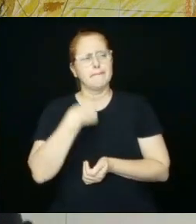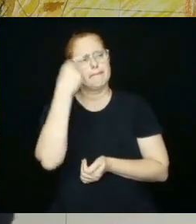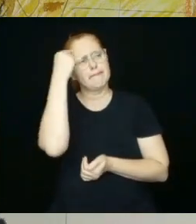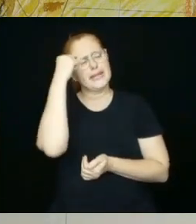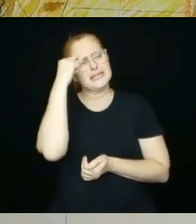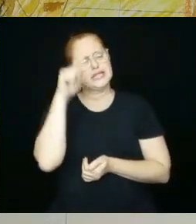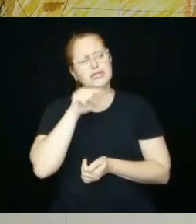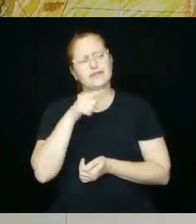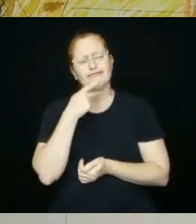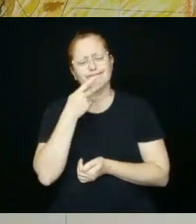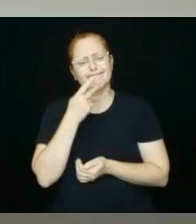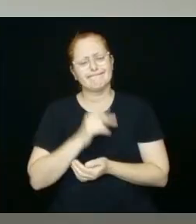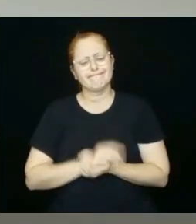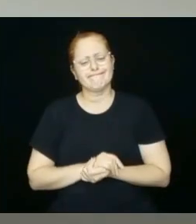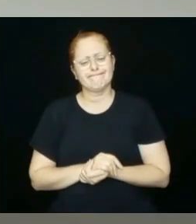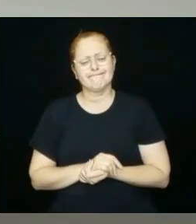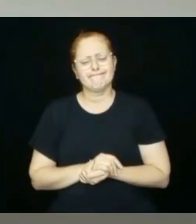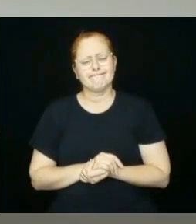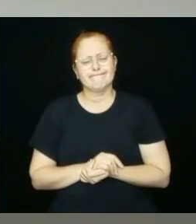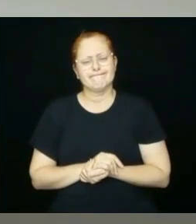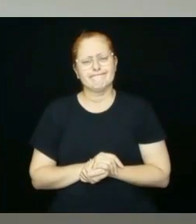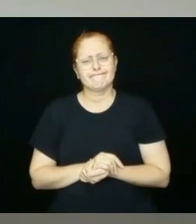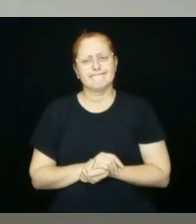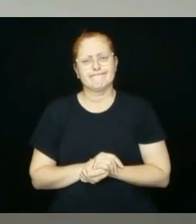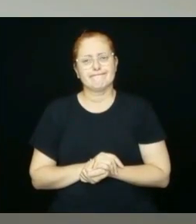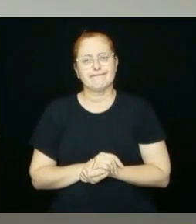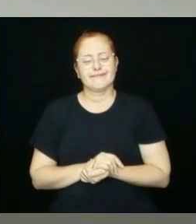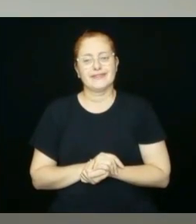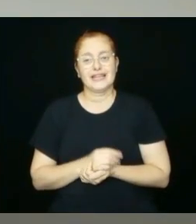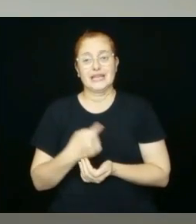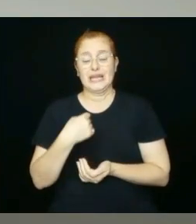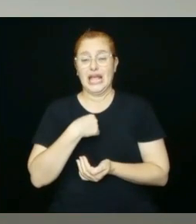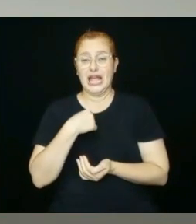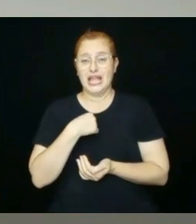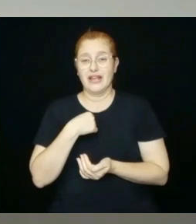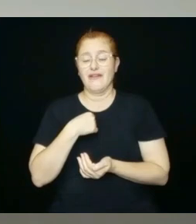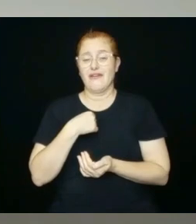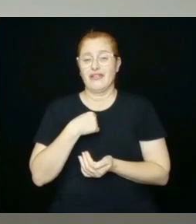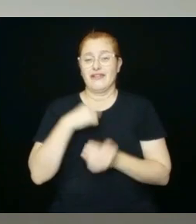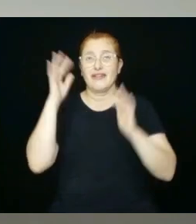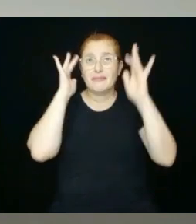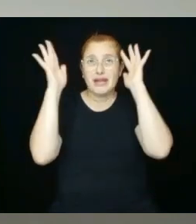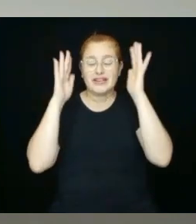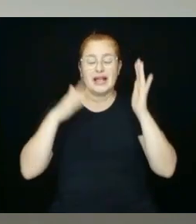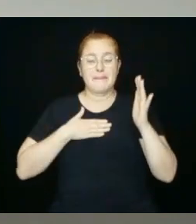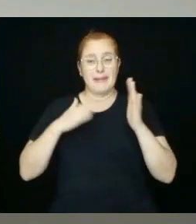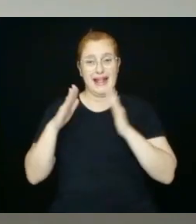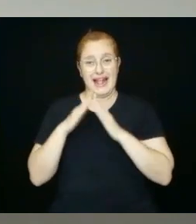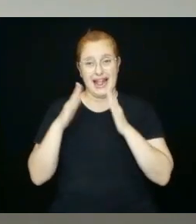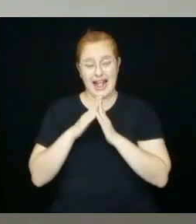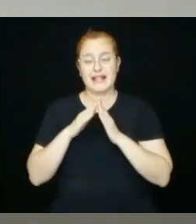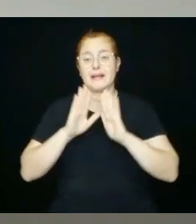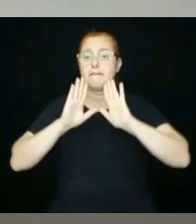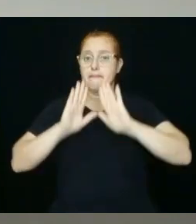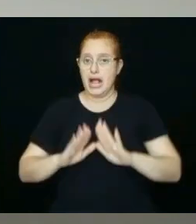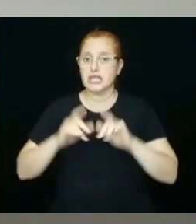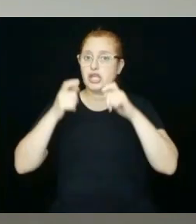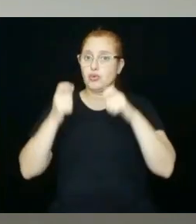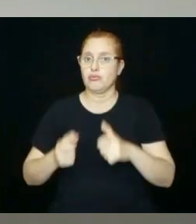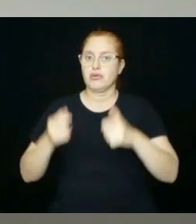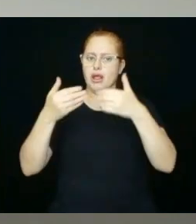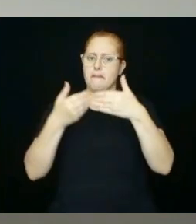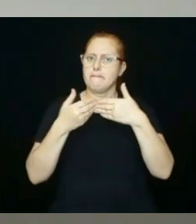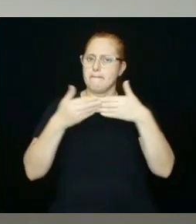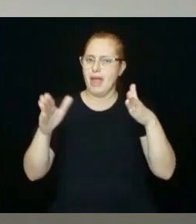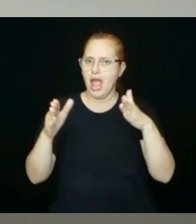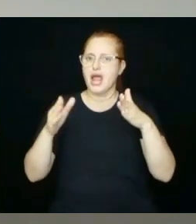Bruno, tu falou, né, que tu pensou, não, vou fingir que é meu ateliê, vou trabalhar como se eu estivesse em casa. Porém, é um lugar que está